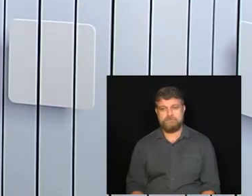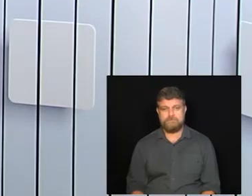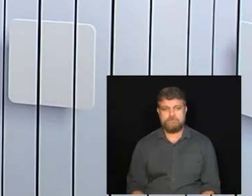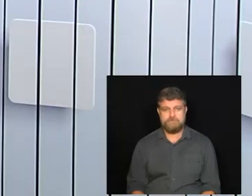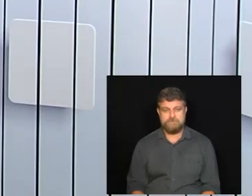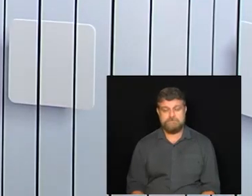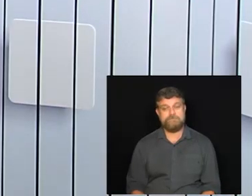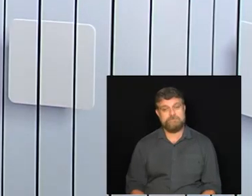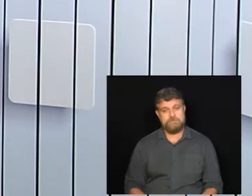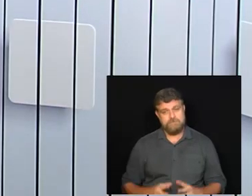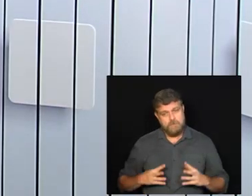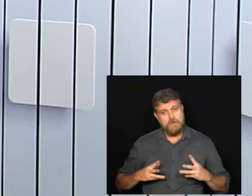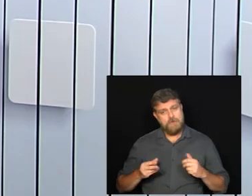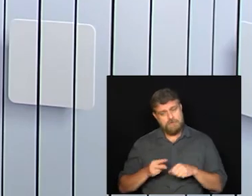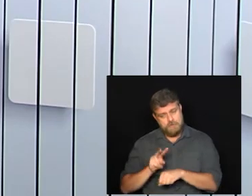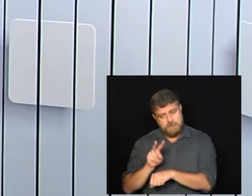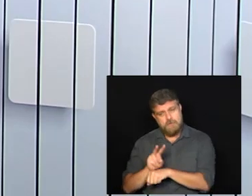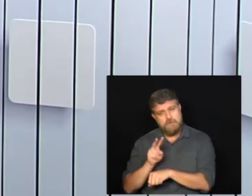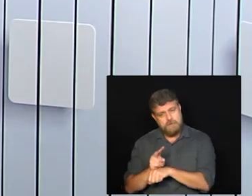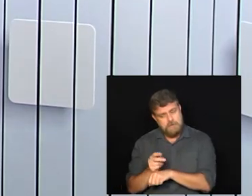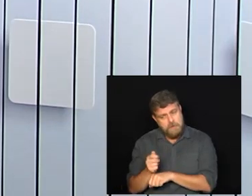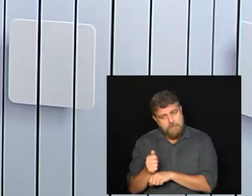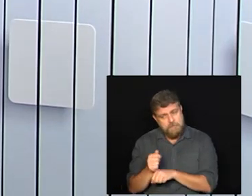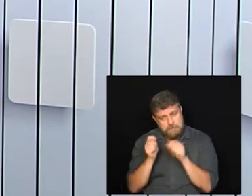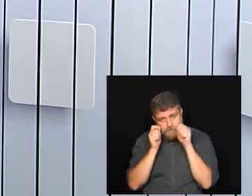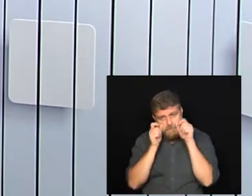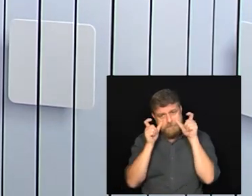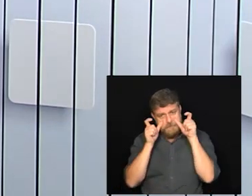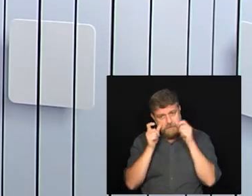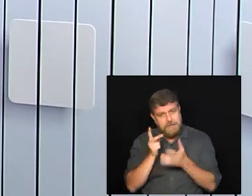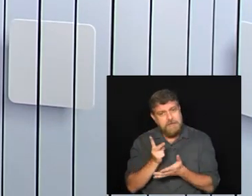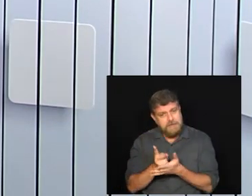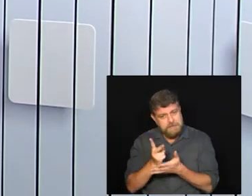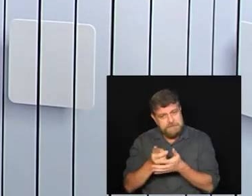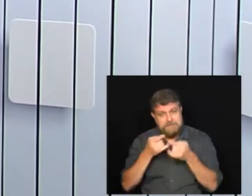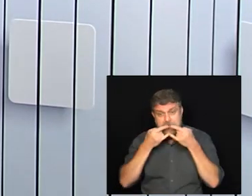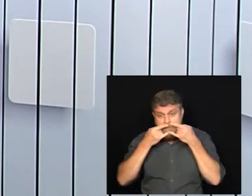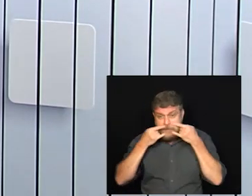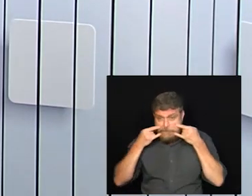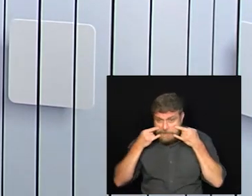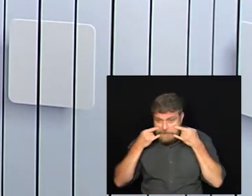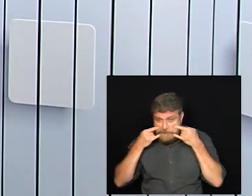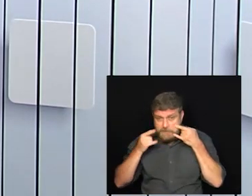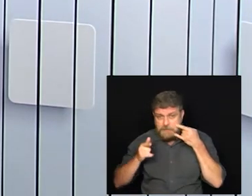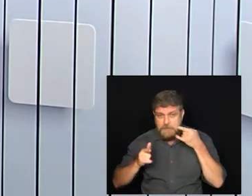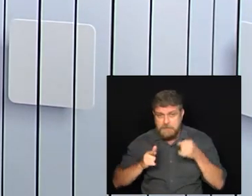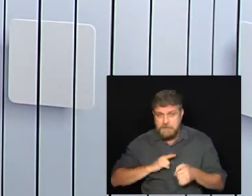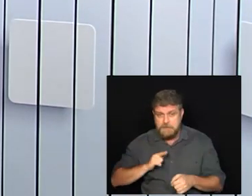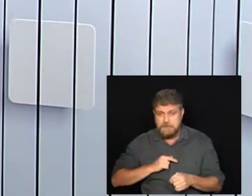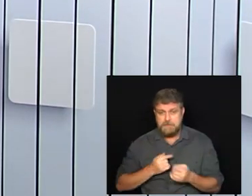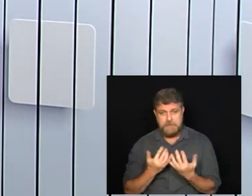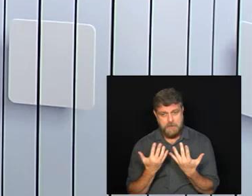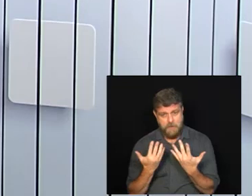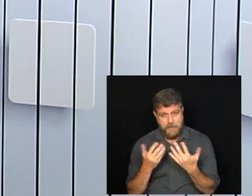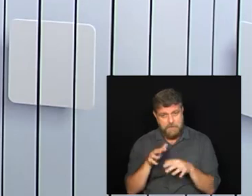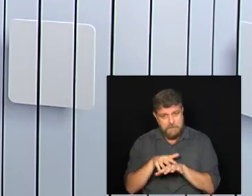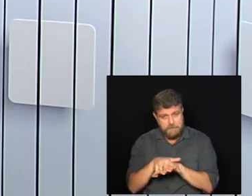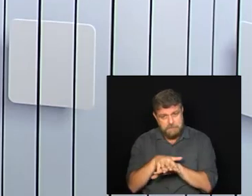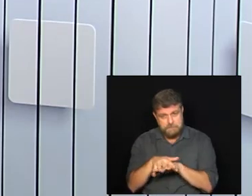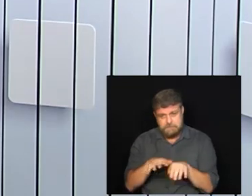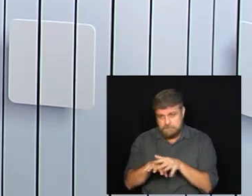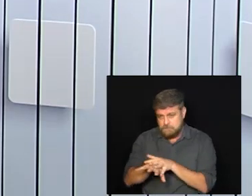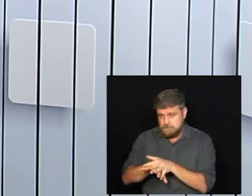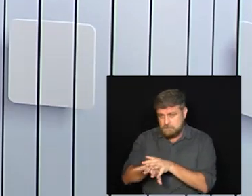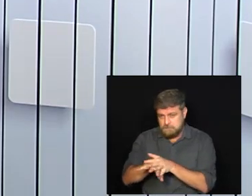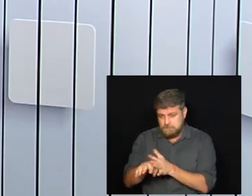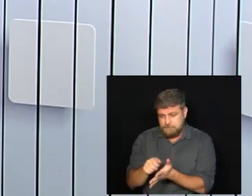Por isso que todo cuidado é pouco, né? Utilize sempre a máscara, mantenha sempre as mãos